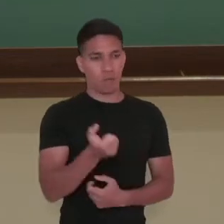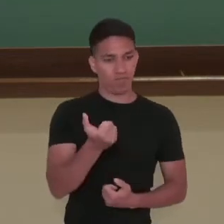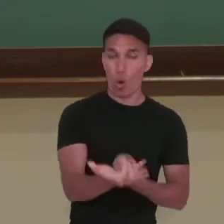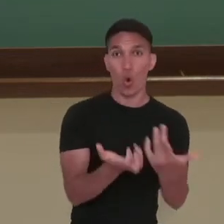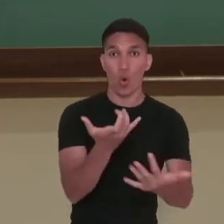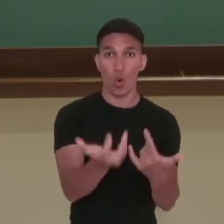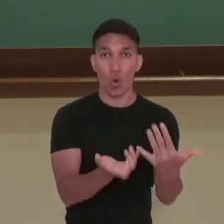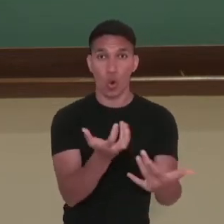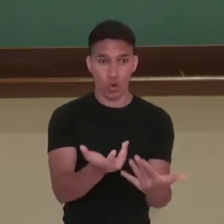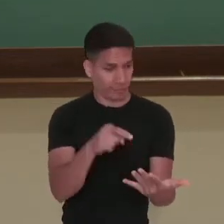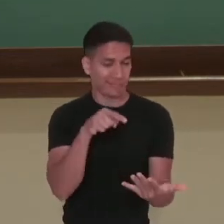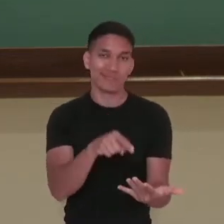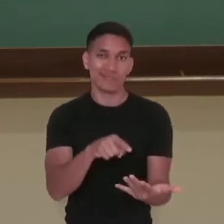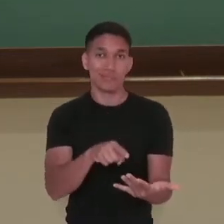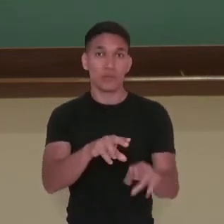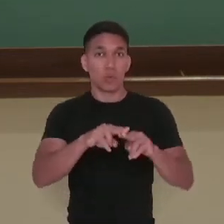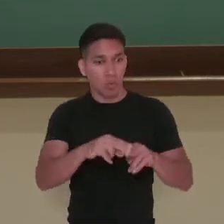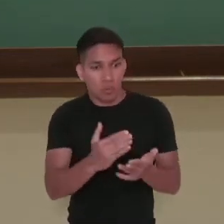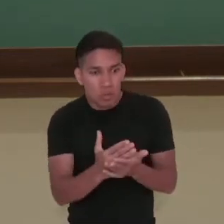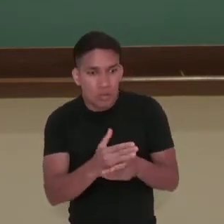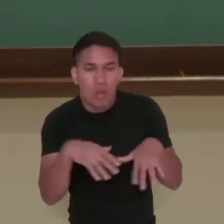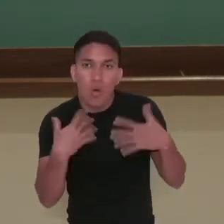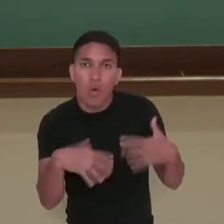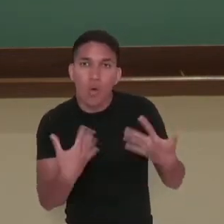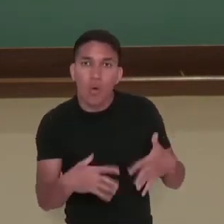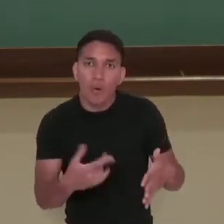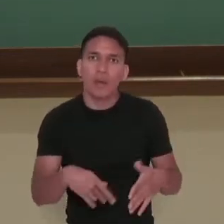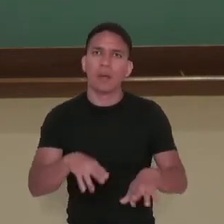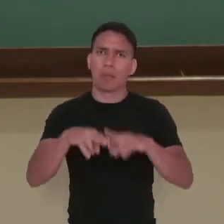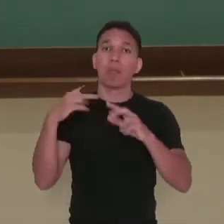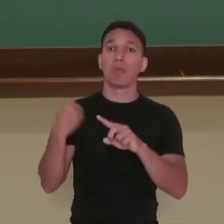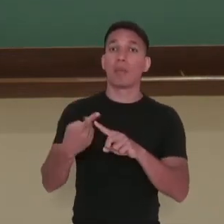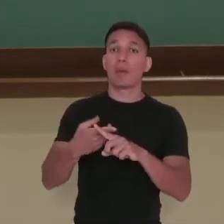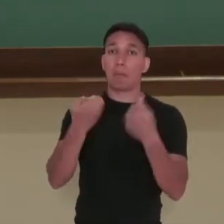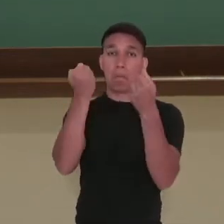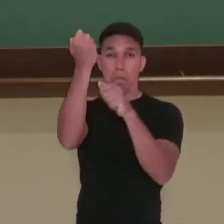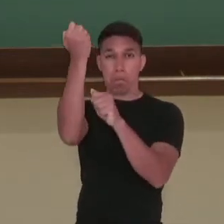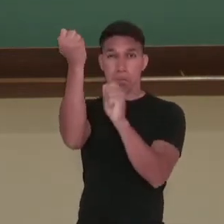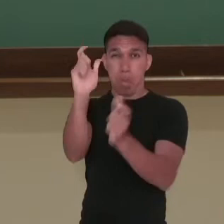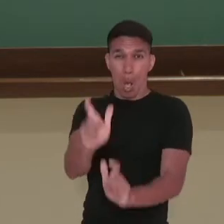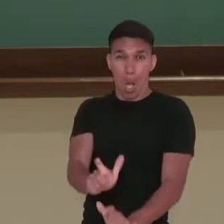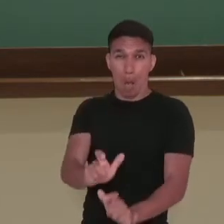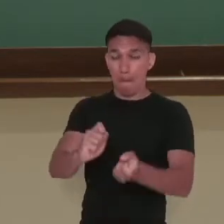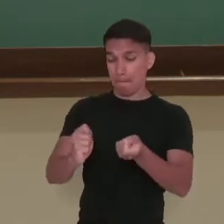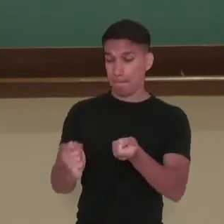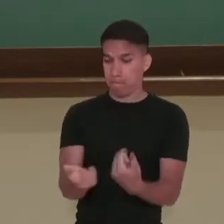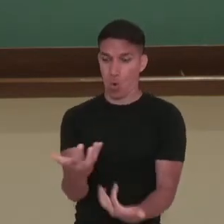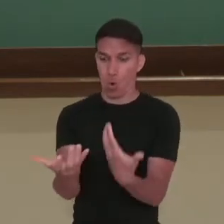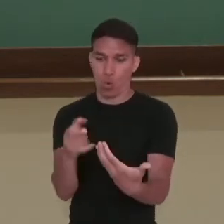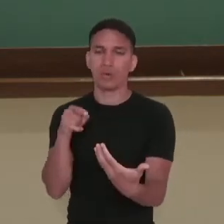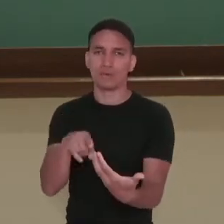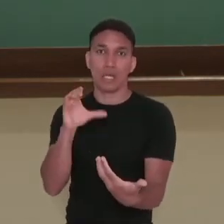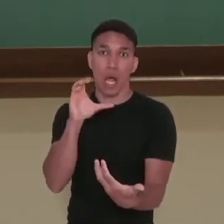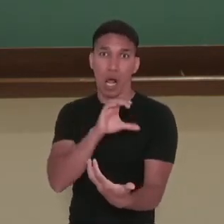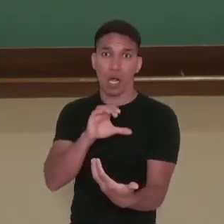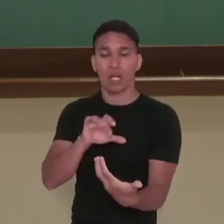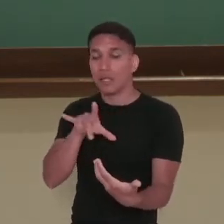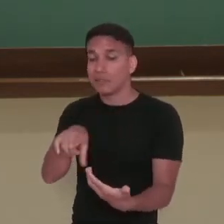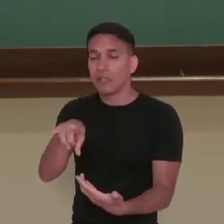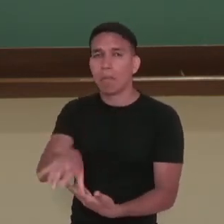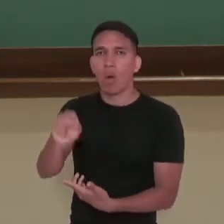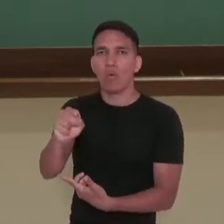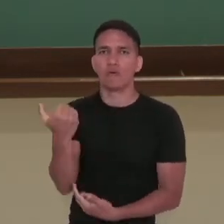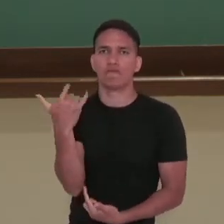pessoal, acendeu-se um fogo, um raio, uma descarga elétrica, dissipa-se muito calor e ela pegou numa vegetação e ela